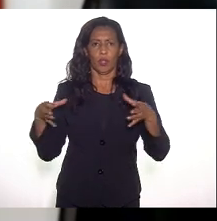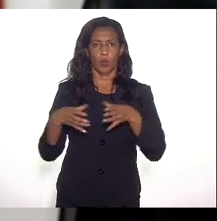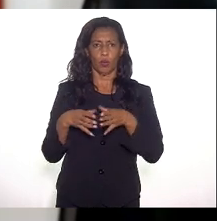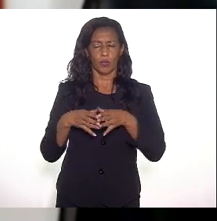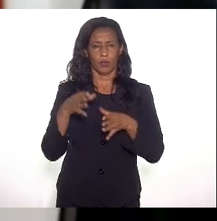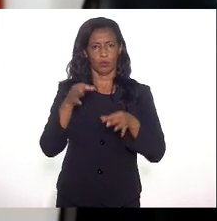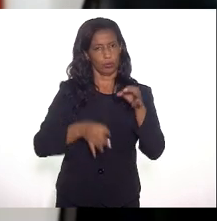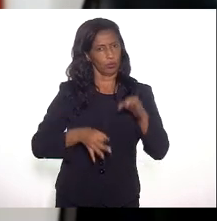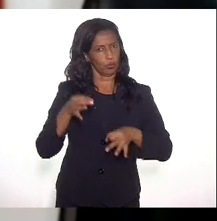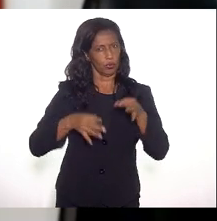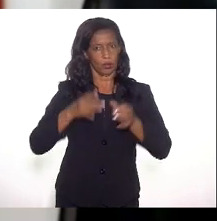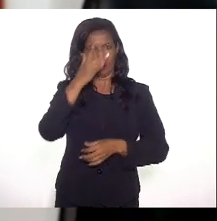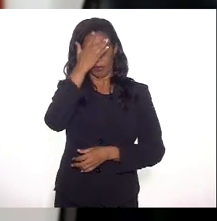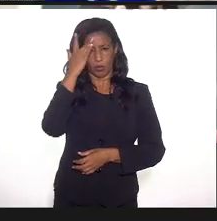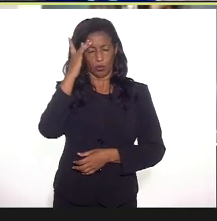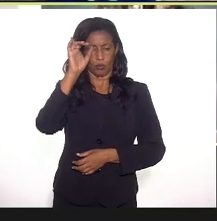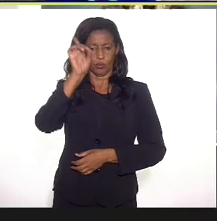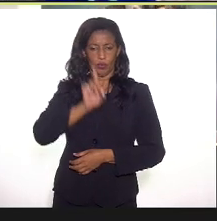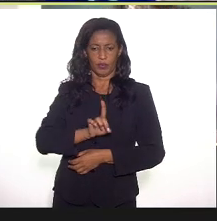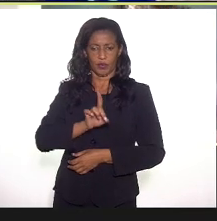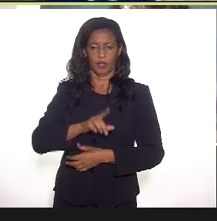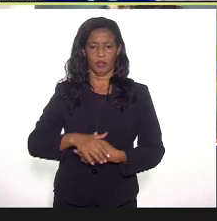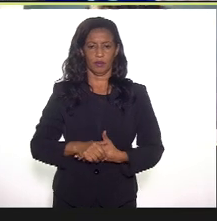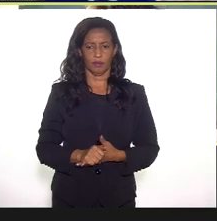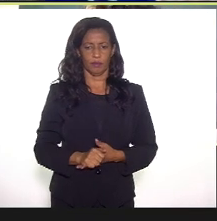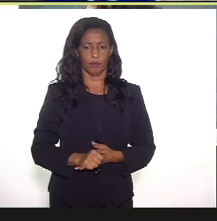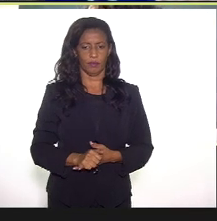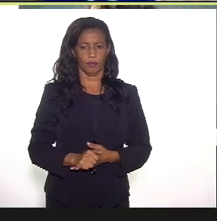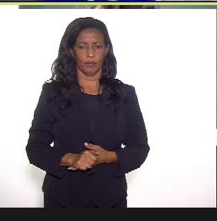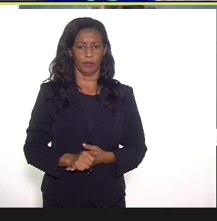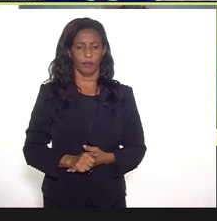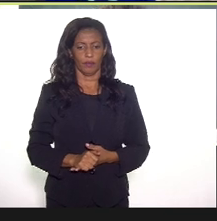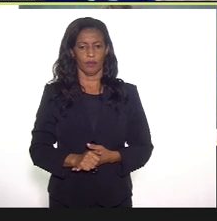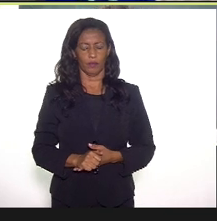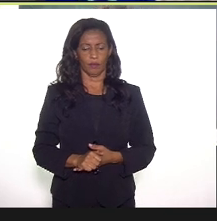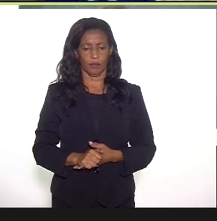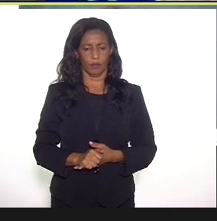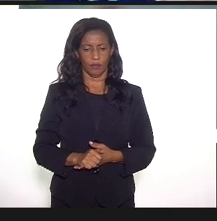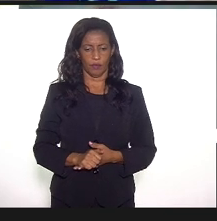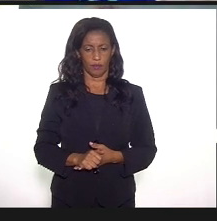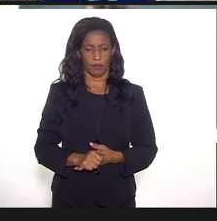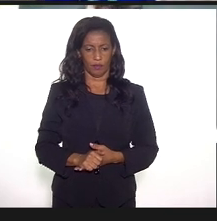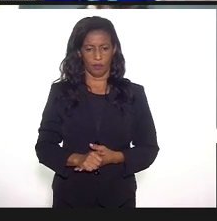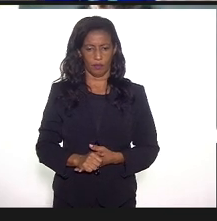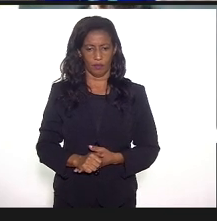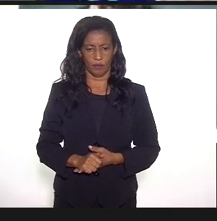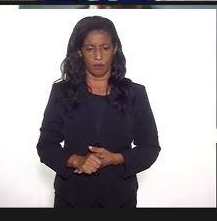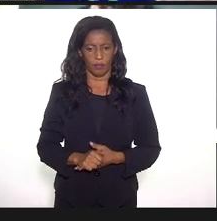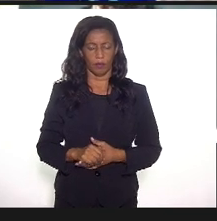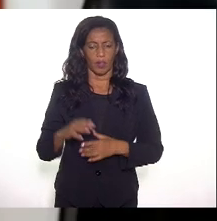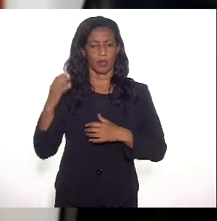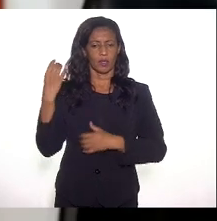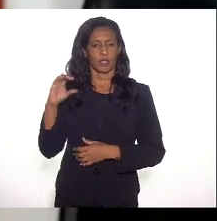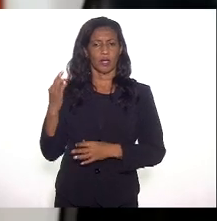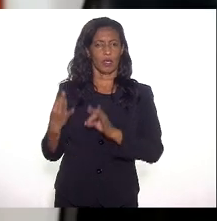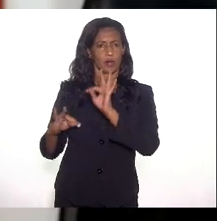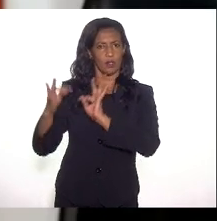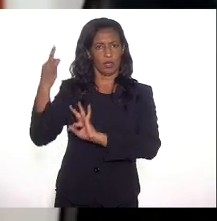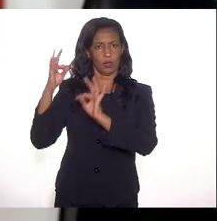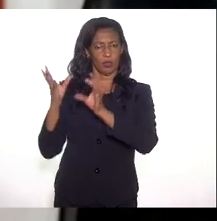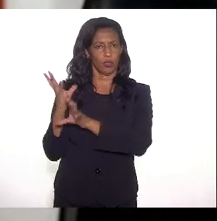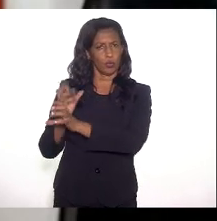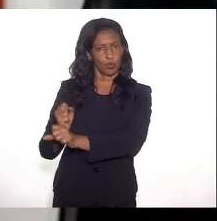Constituição e Justiça da Pessoa com Deficiência, Servidores Públicos, Ciência e Tecnologia, de